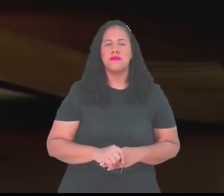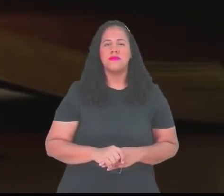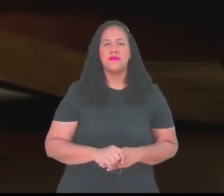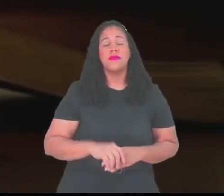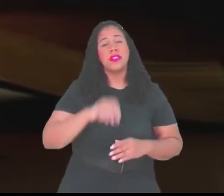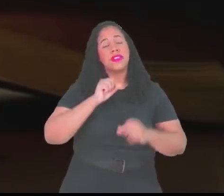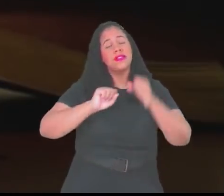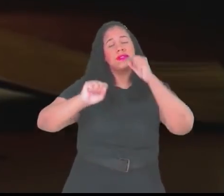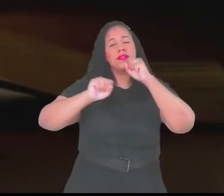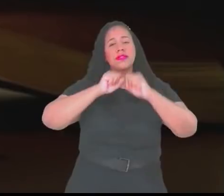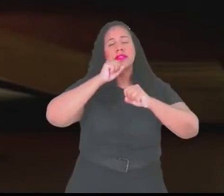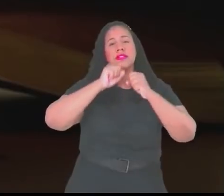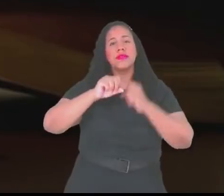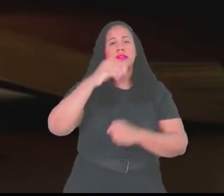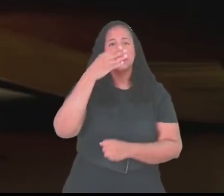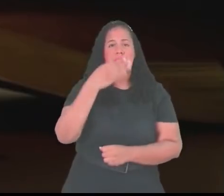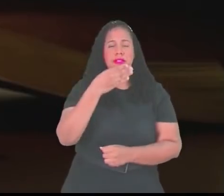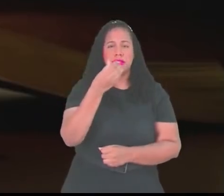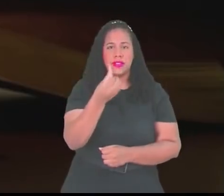Salmo de número 46.